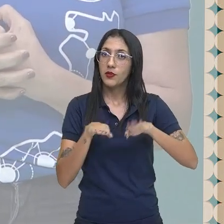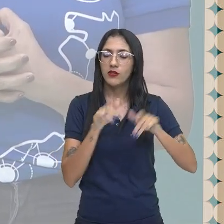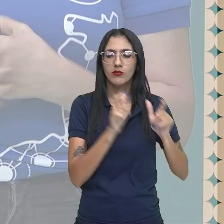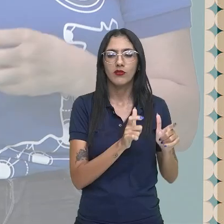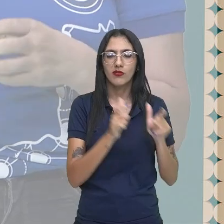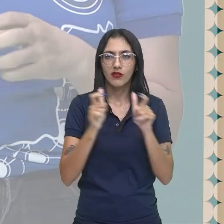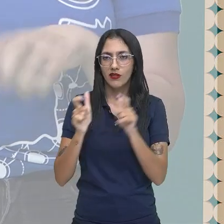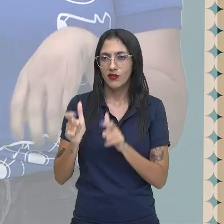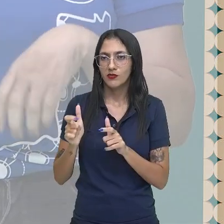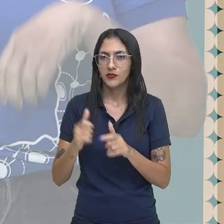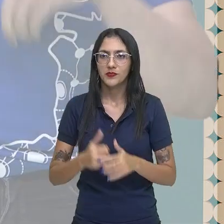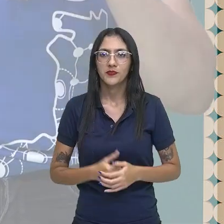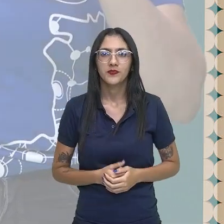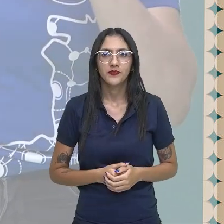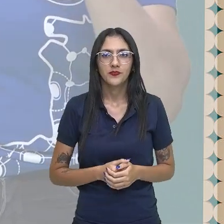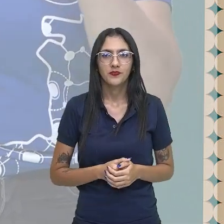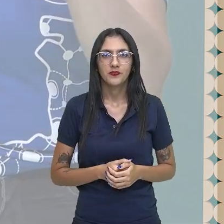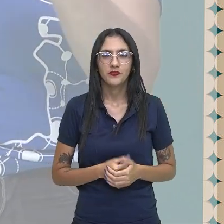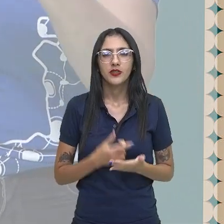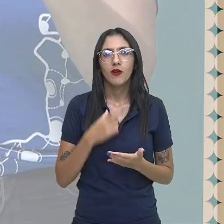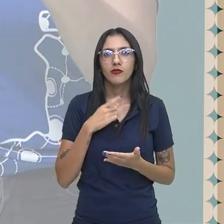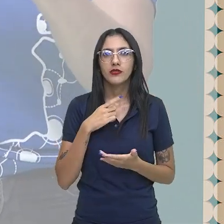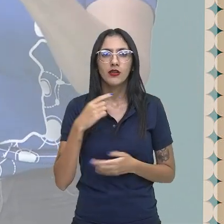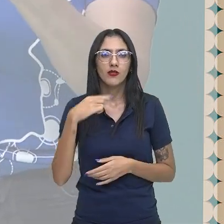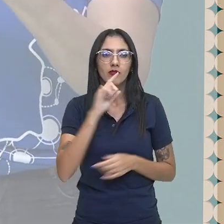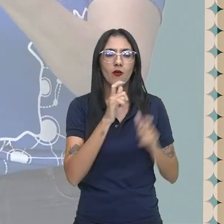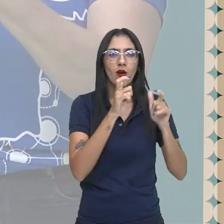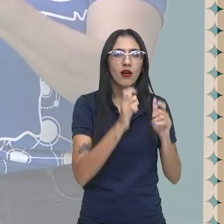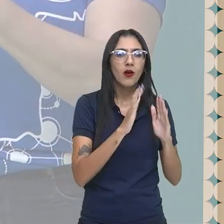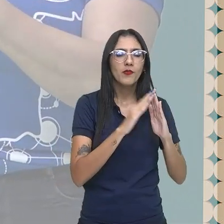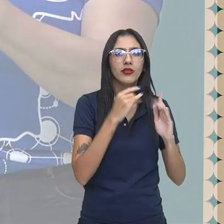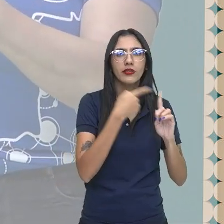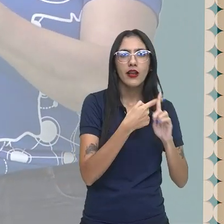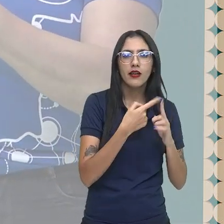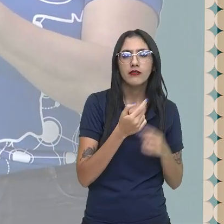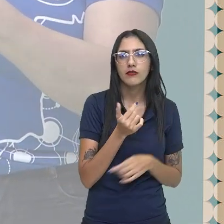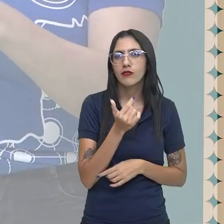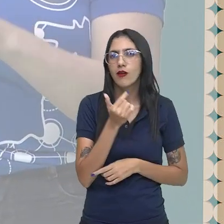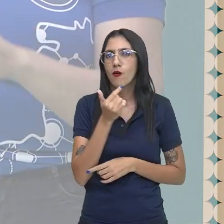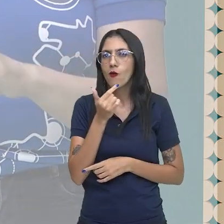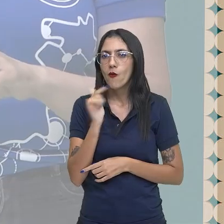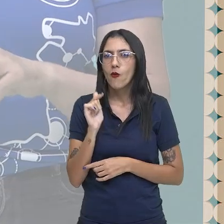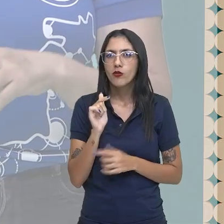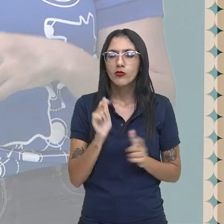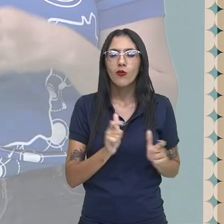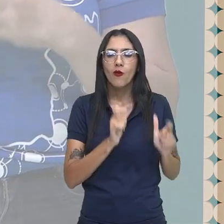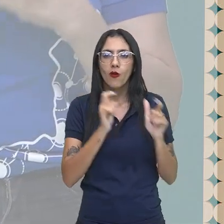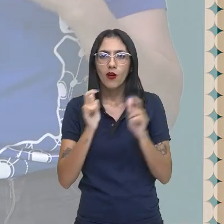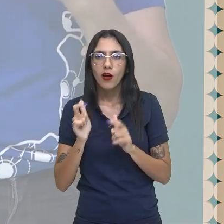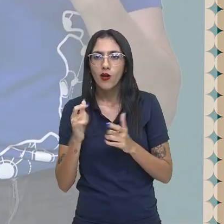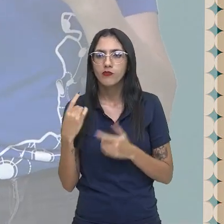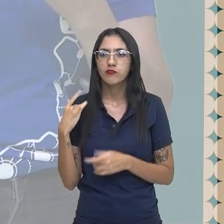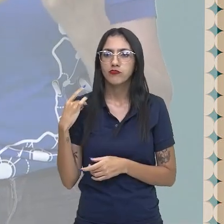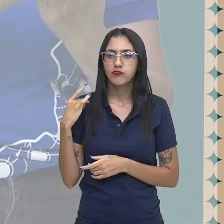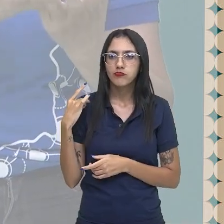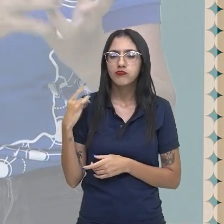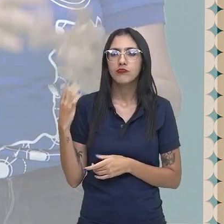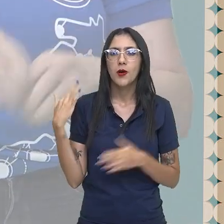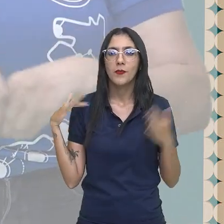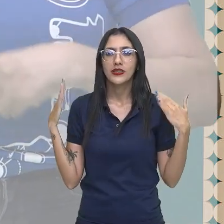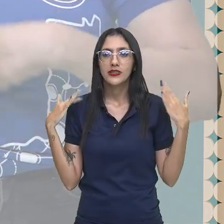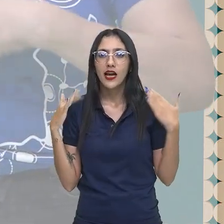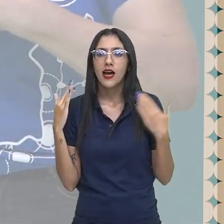né? Tem gente até que tem roupa para ir para o culto, tem roupa para ir para a missa, diferente. Tem a roupa para sair, para